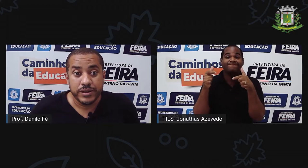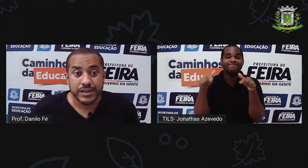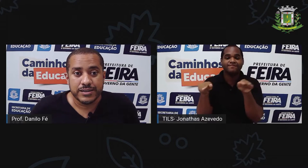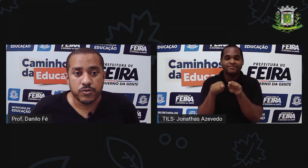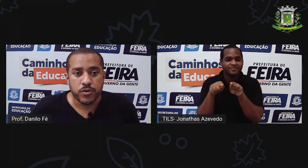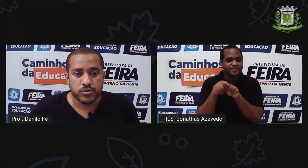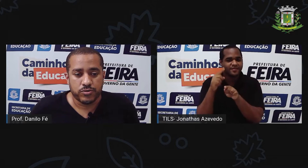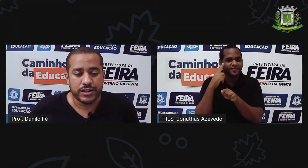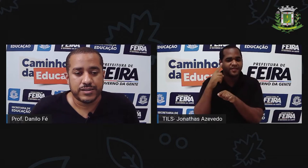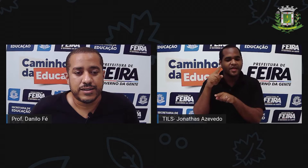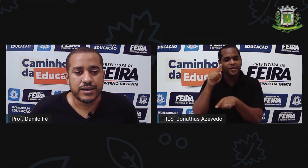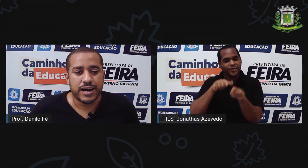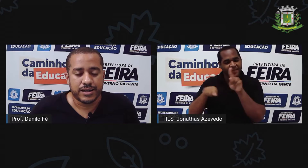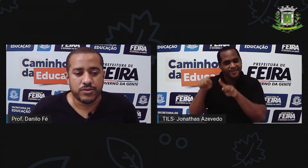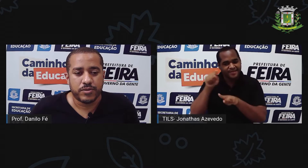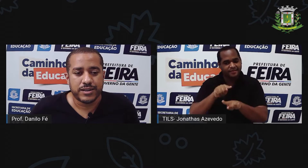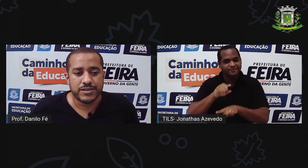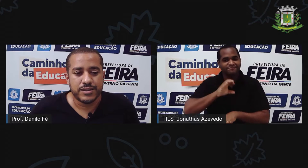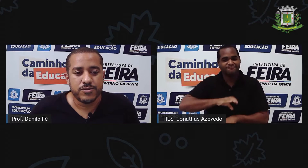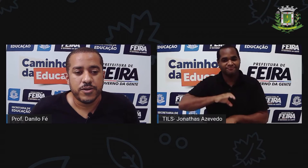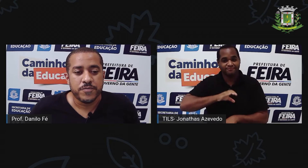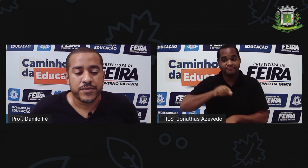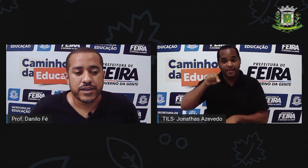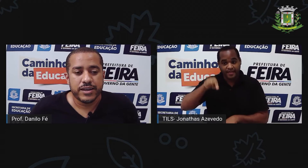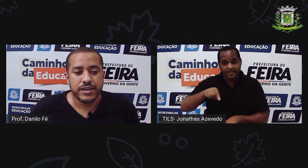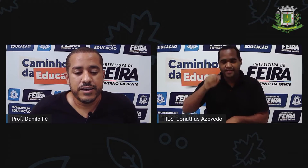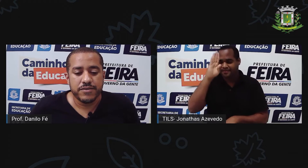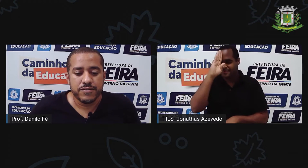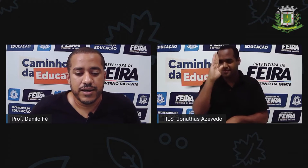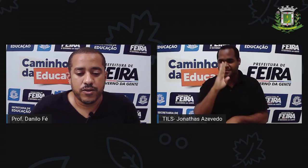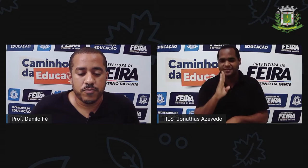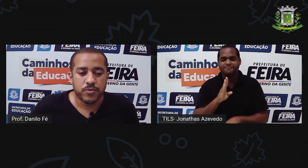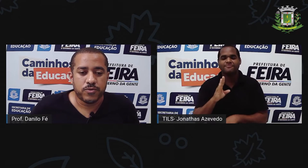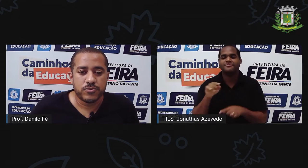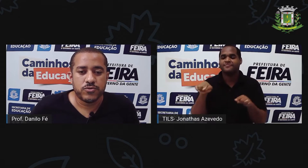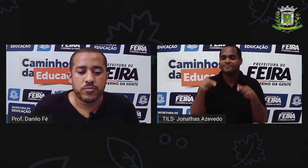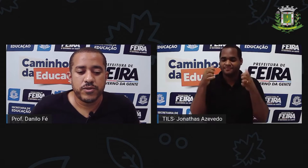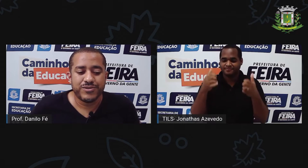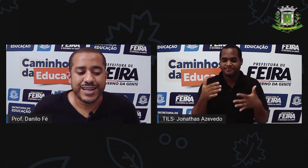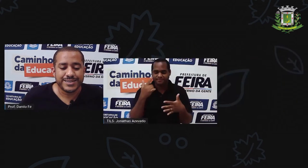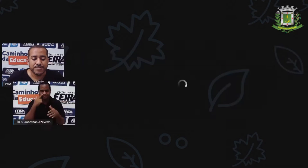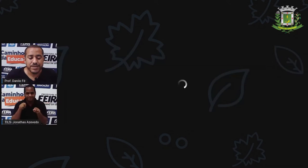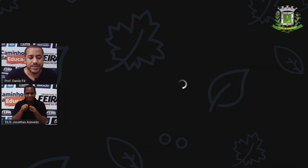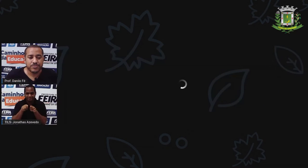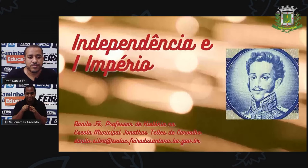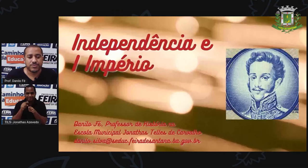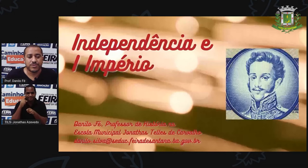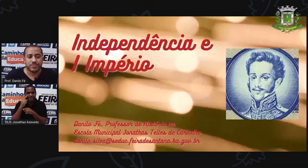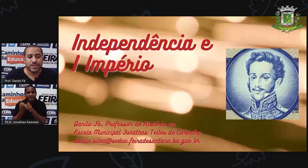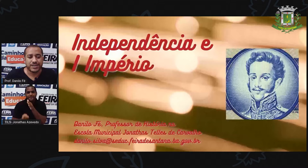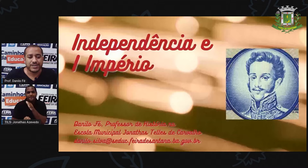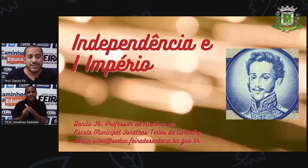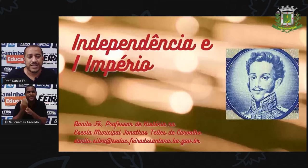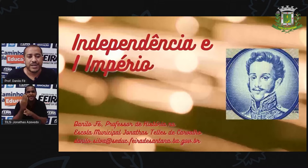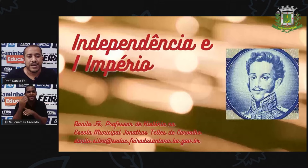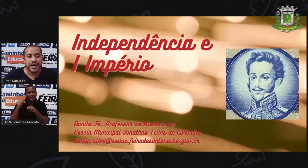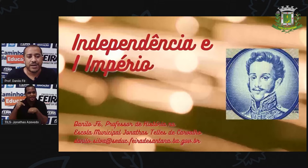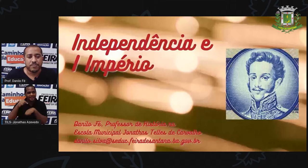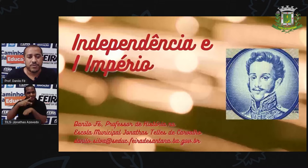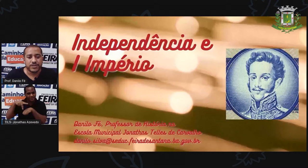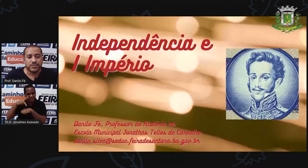dominação portuguesa aqui no Brasil, e falar um pouco sobre o nascimento do nosso país.